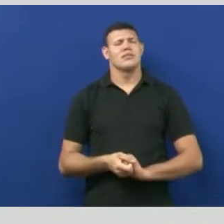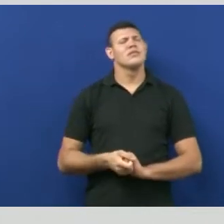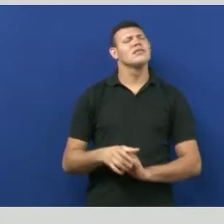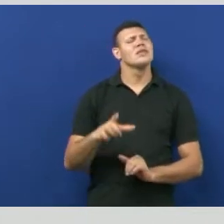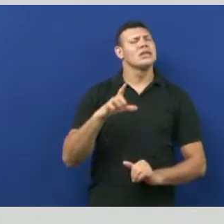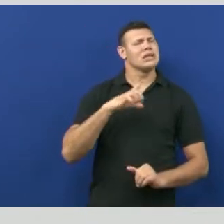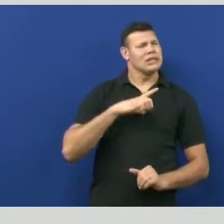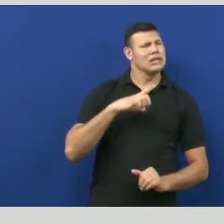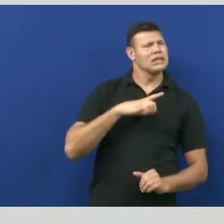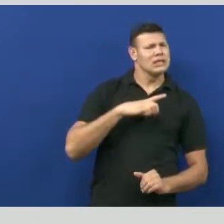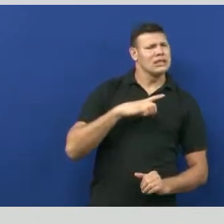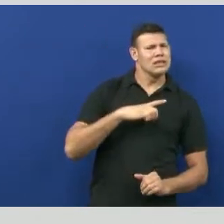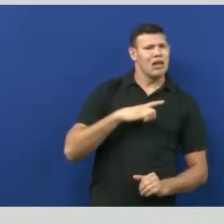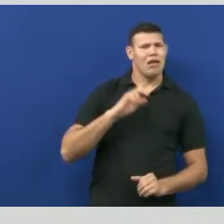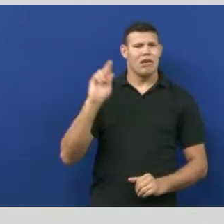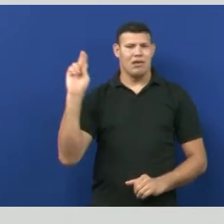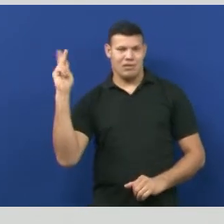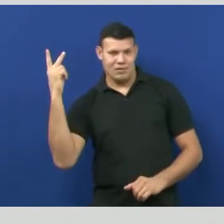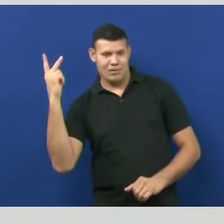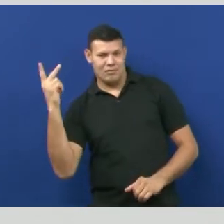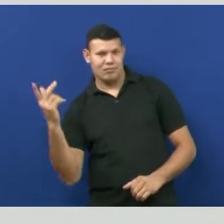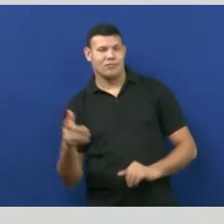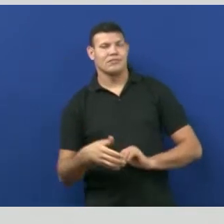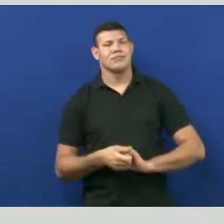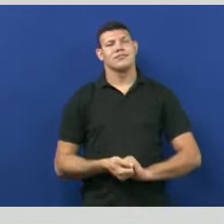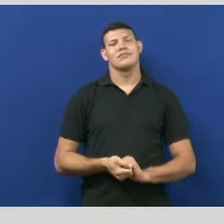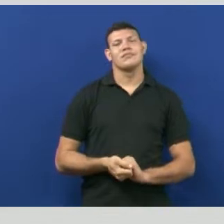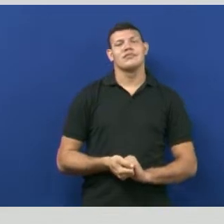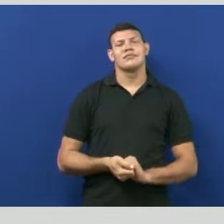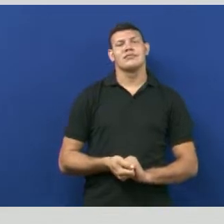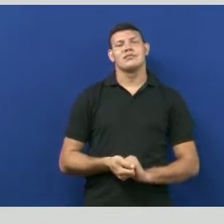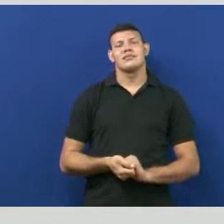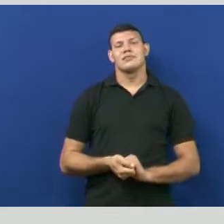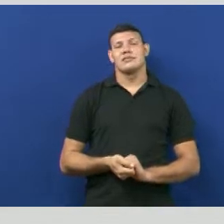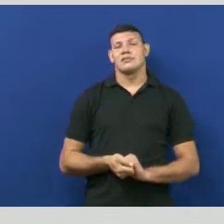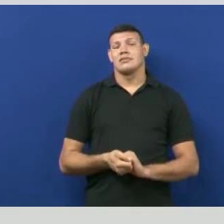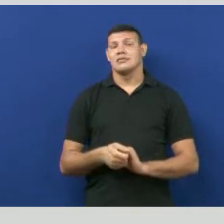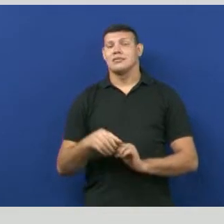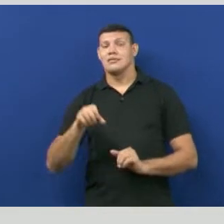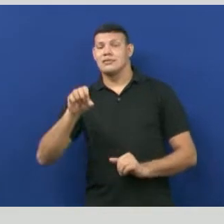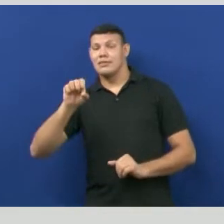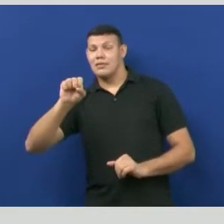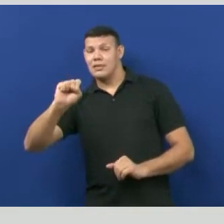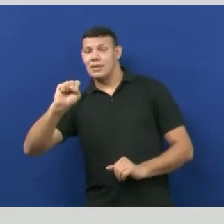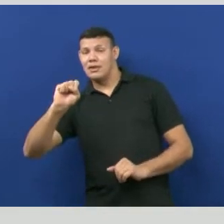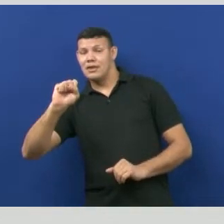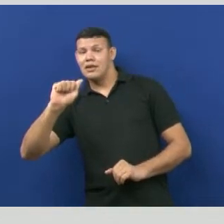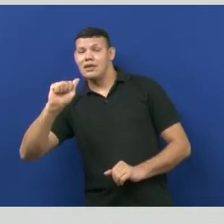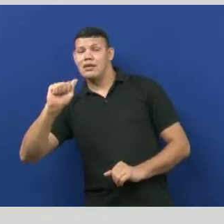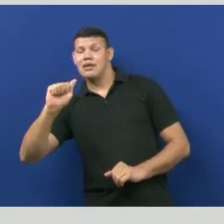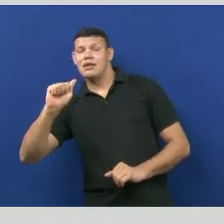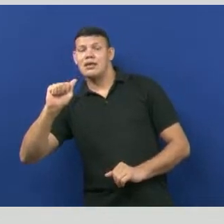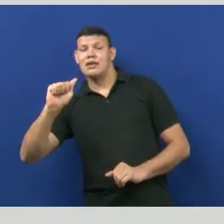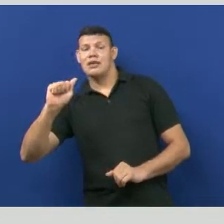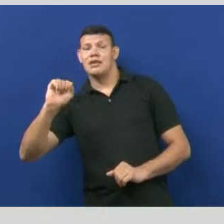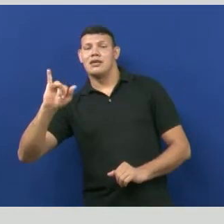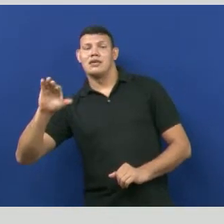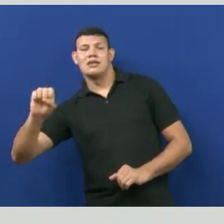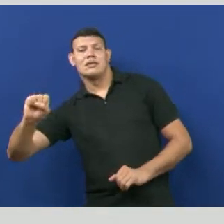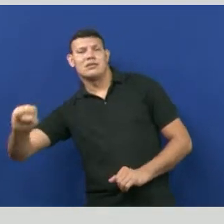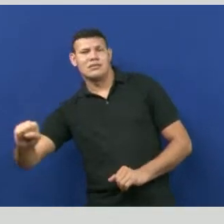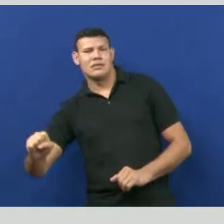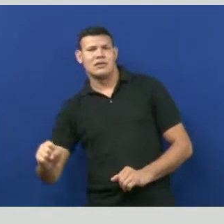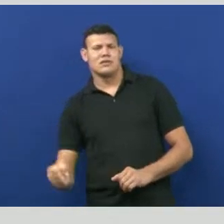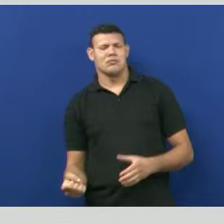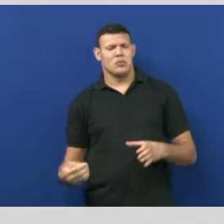oxigênio é um óxido. Os sais já se dissociam na água e separam os seus